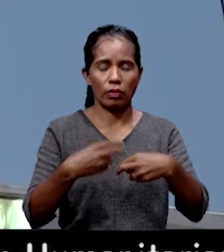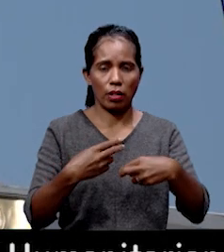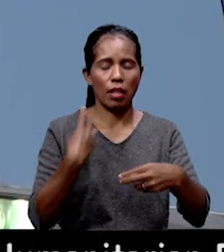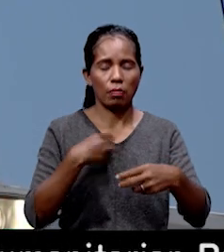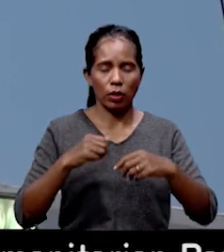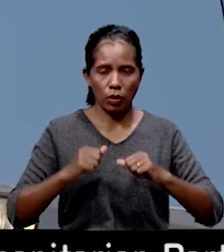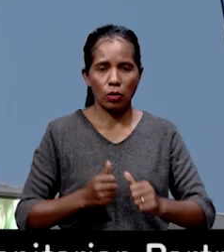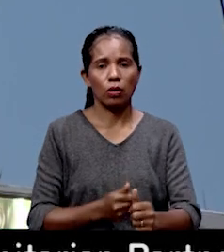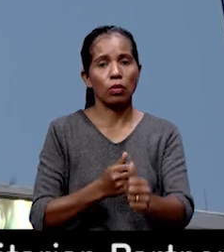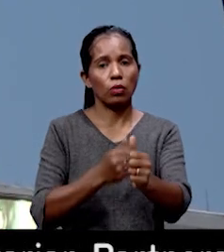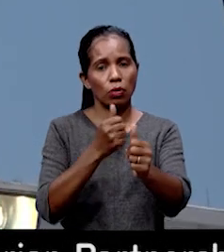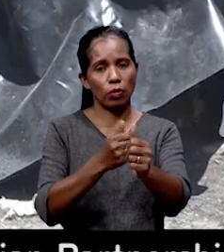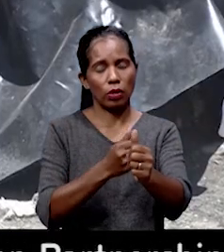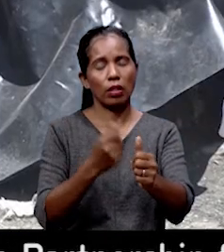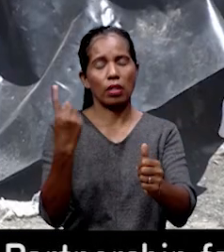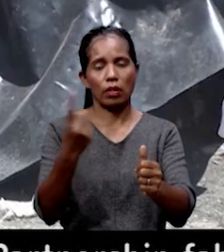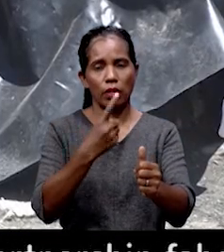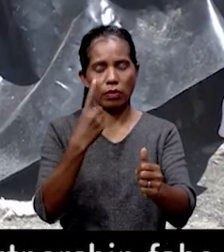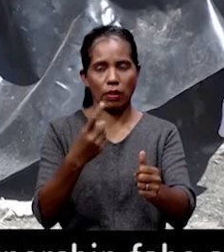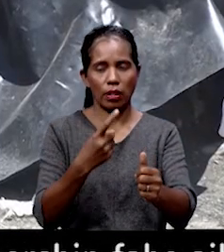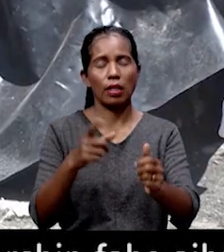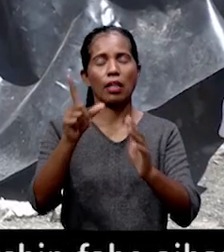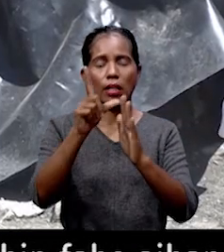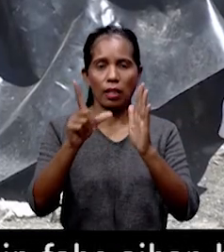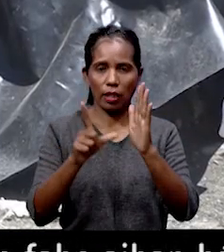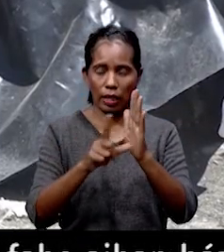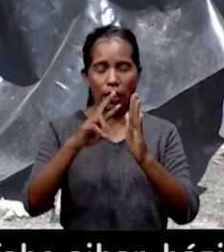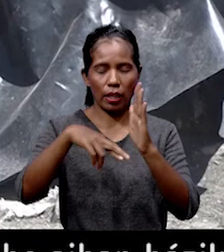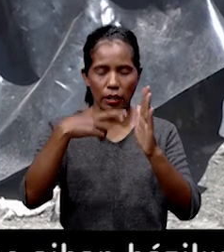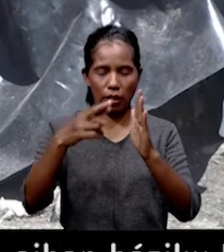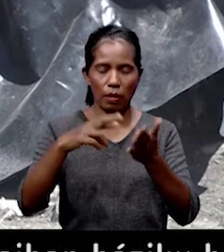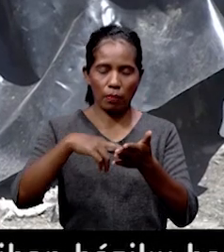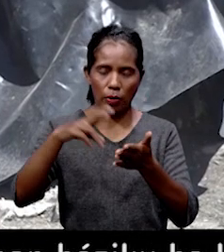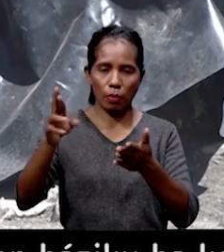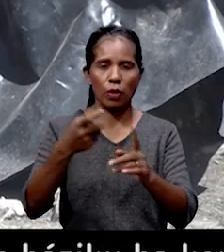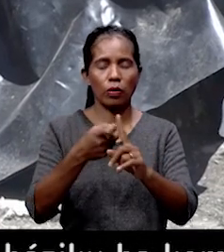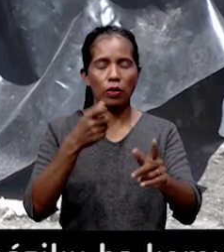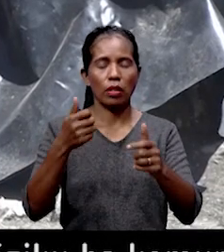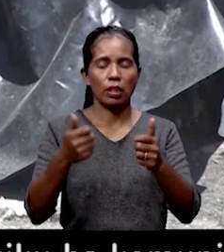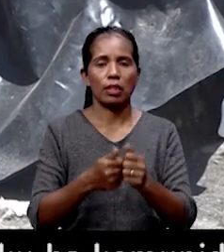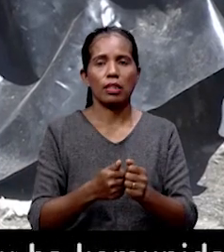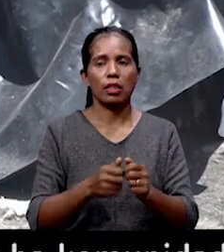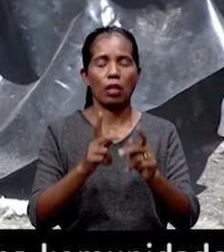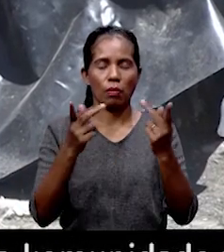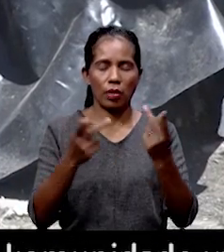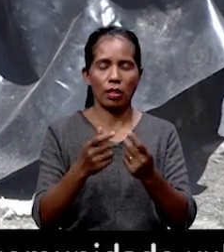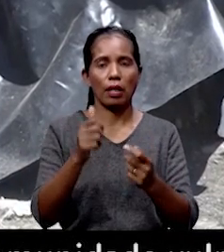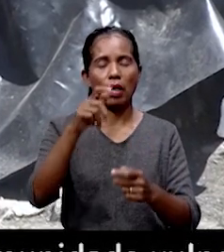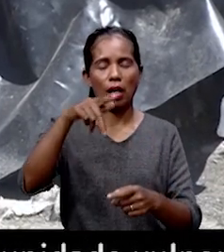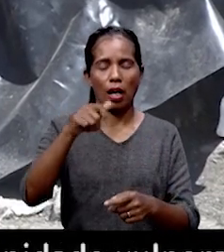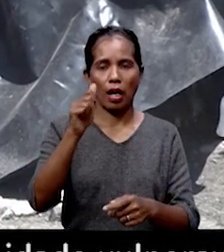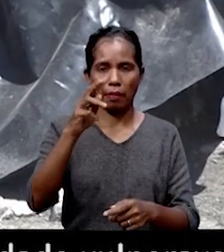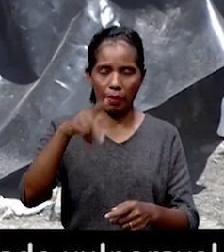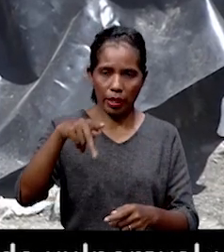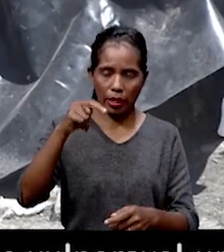fatin procedimento ka ne be aprovati na usi autor national petroleum union okay. KMPM hos parte técnico